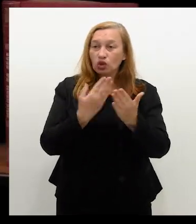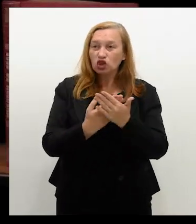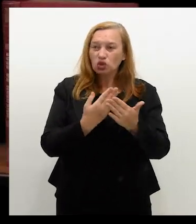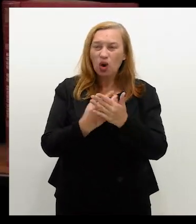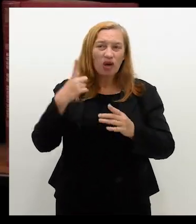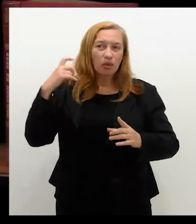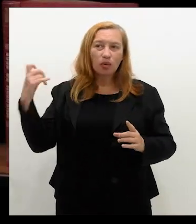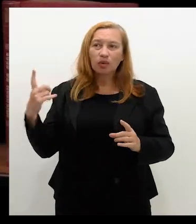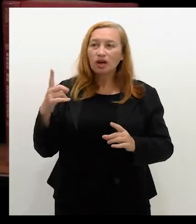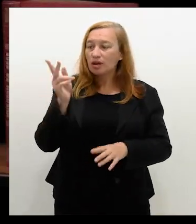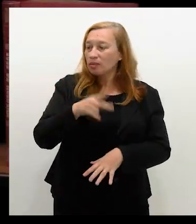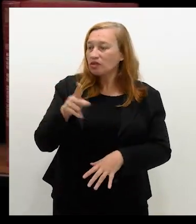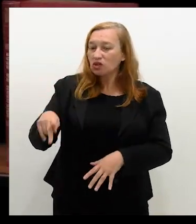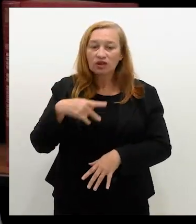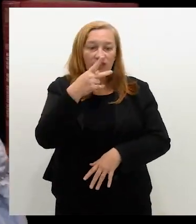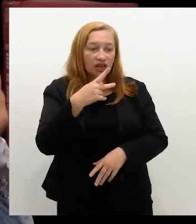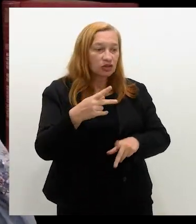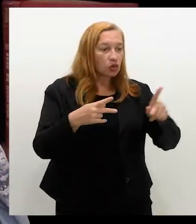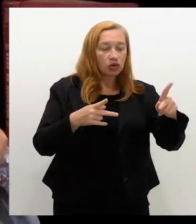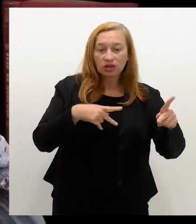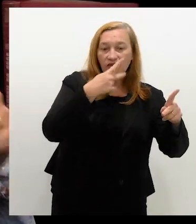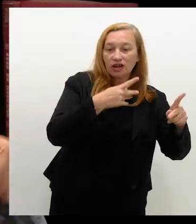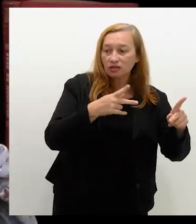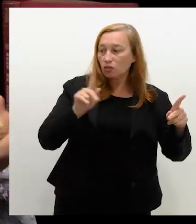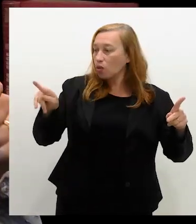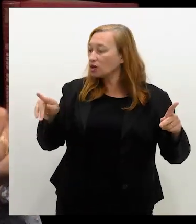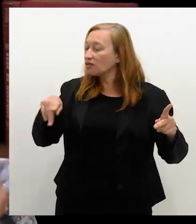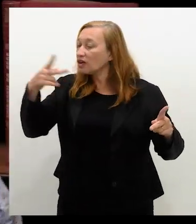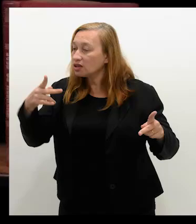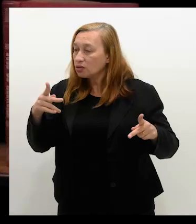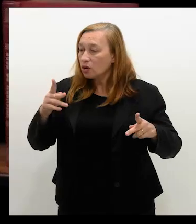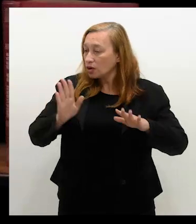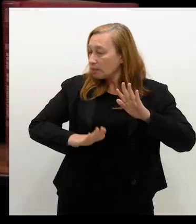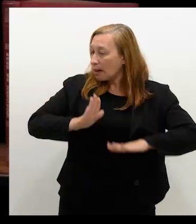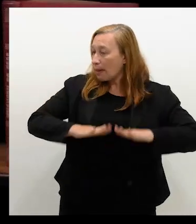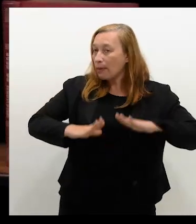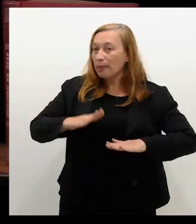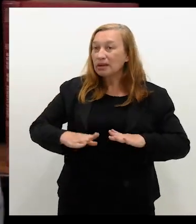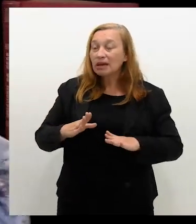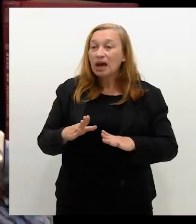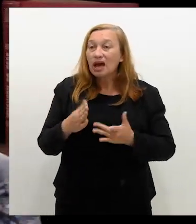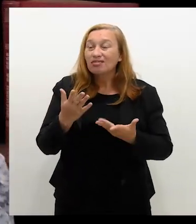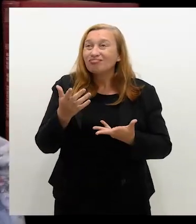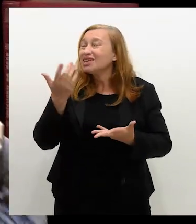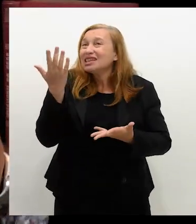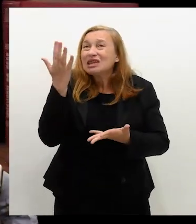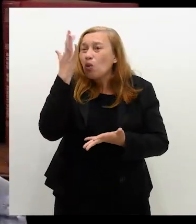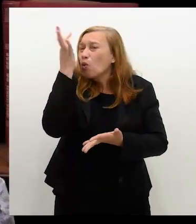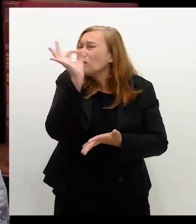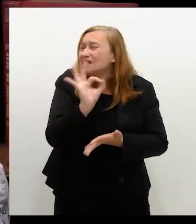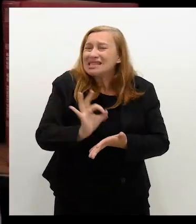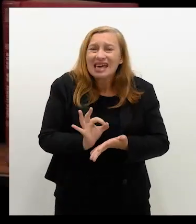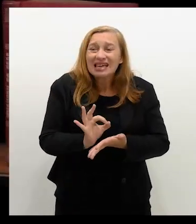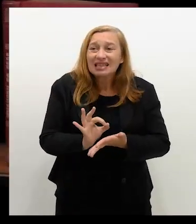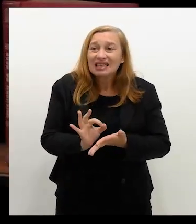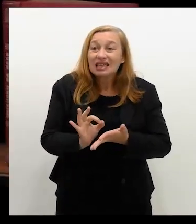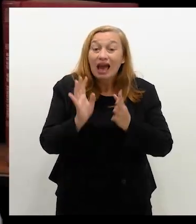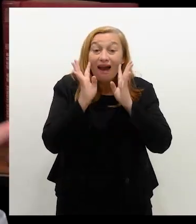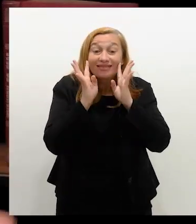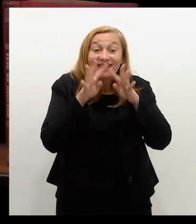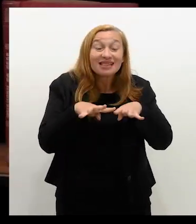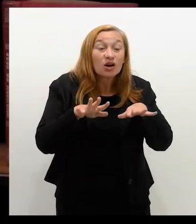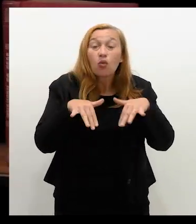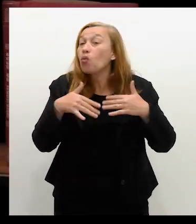ali do lado, a professora está falando ali na frente, o outro aluno está batucando na carteira, a pessoa não consegue entender para onde ela deve dar a